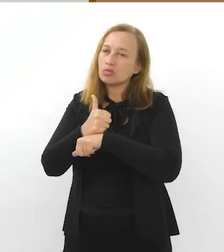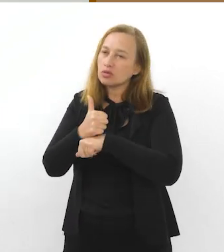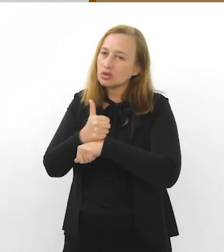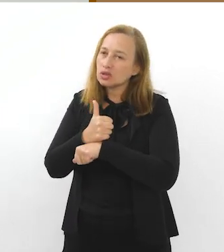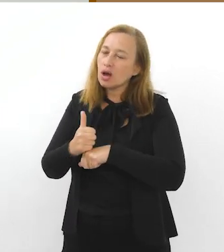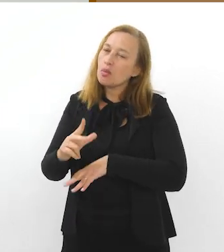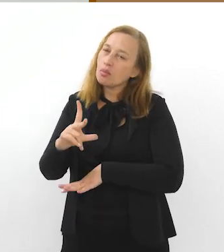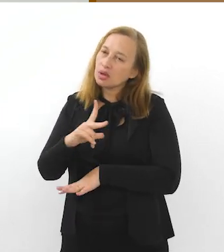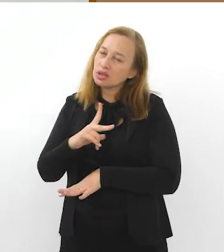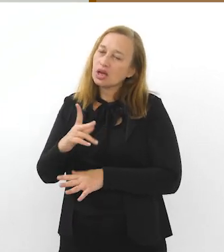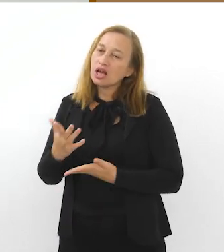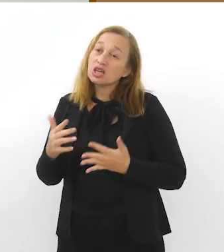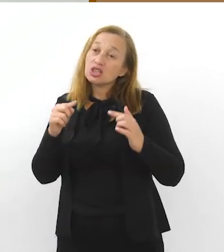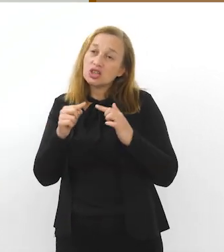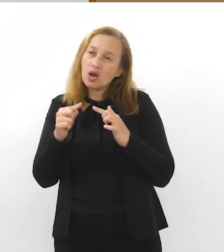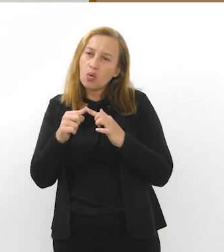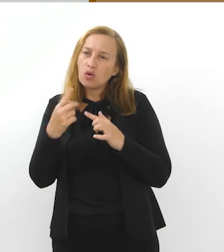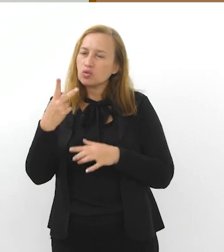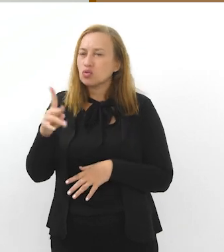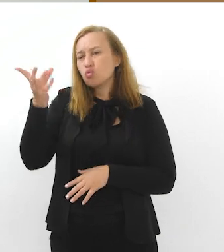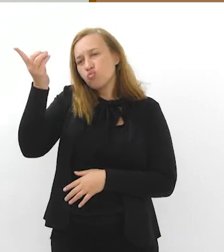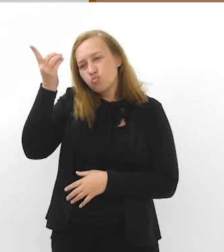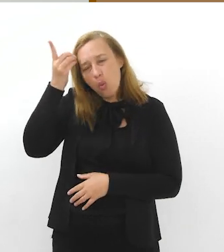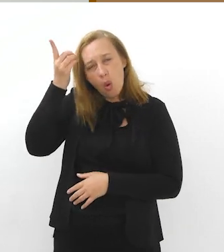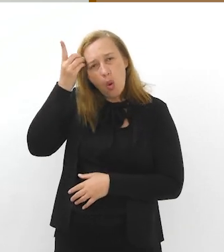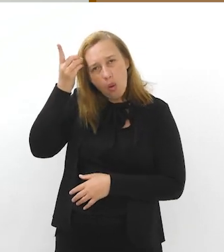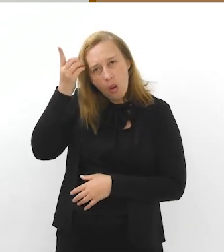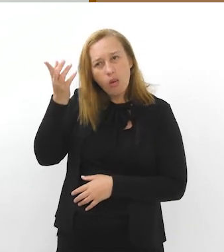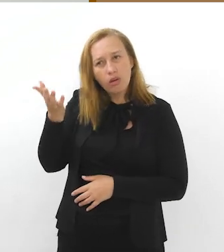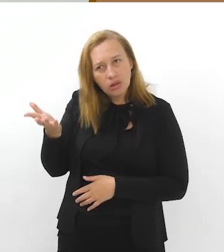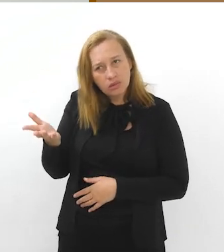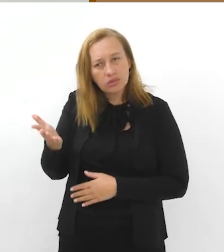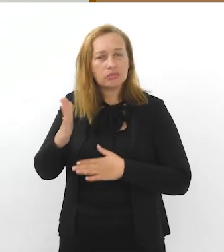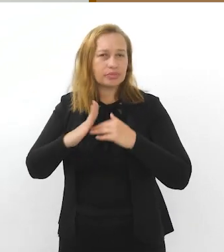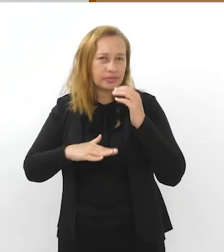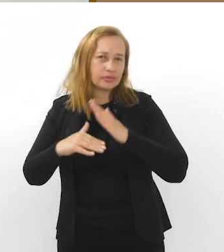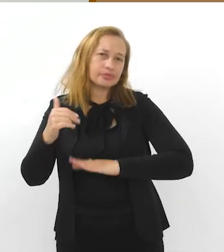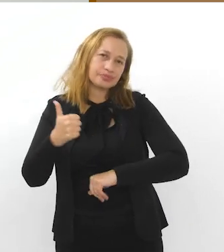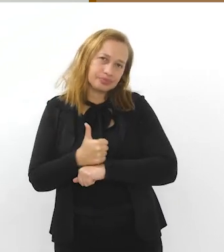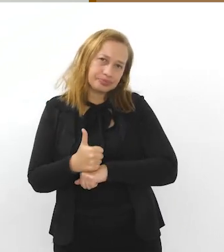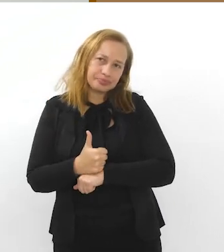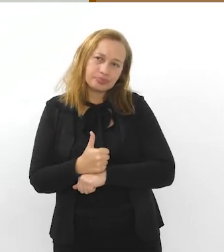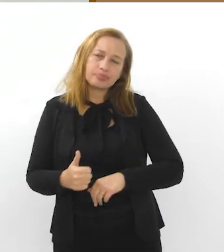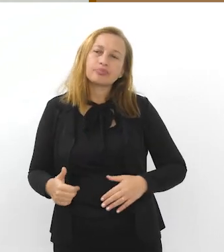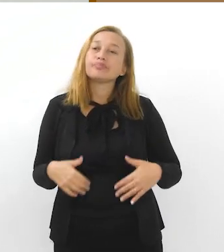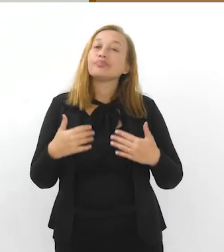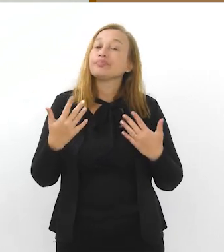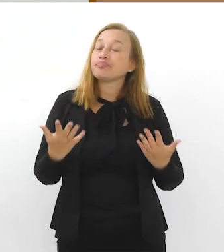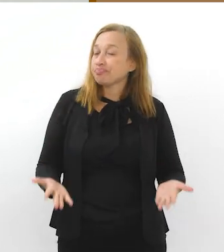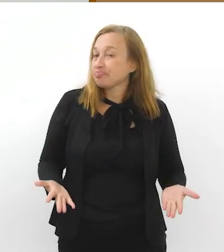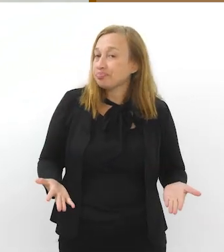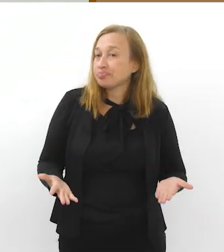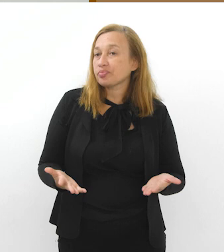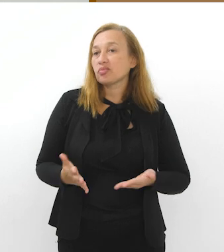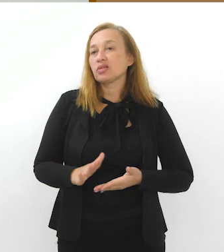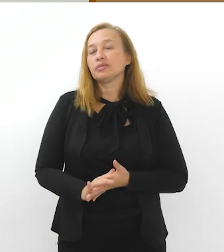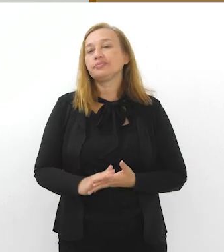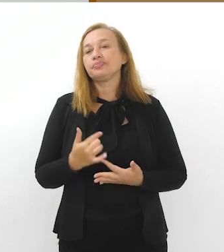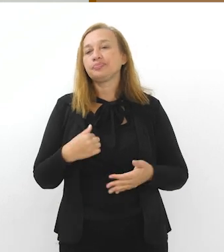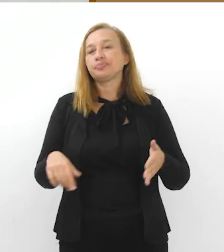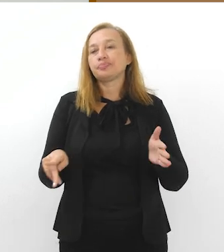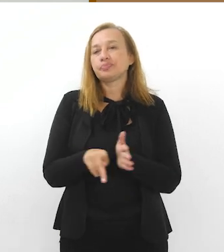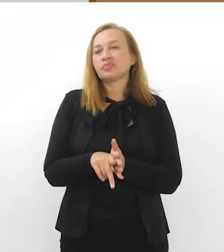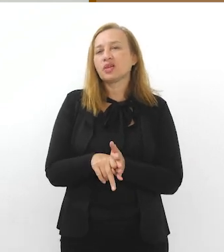de acordo com o seu dom profissional. Então, eu